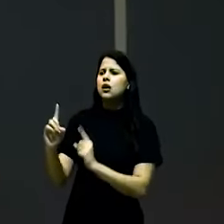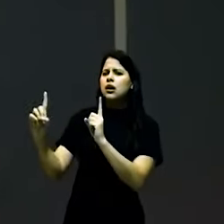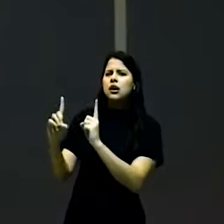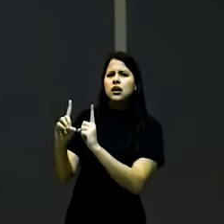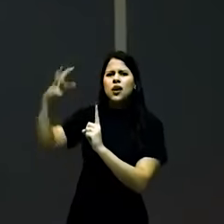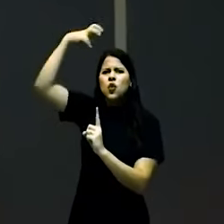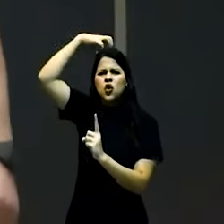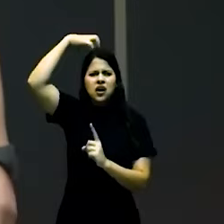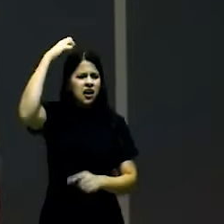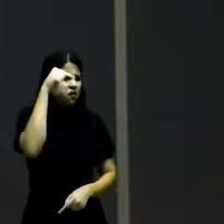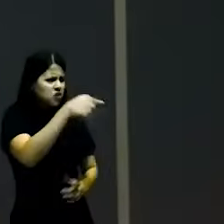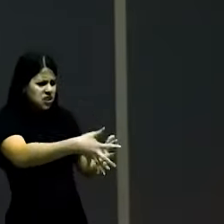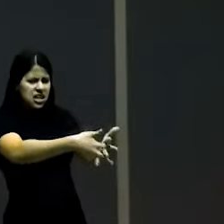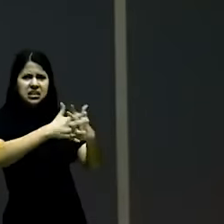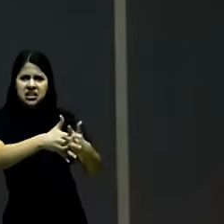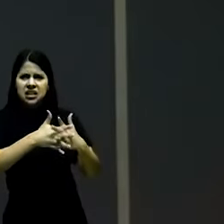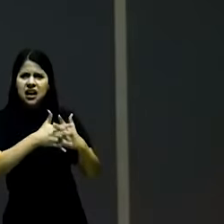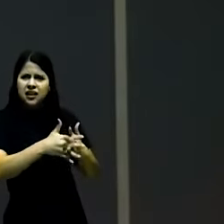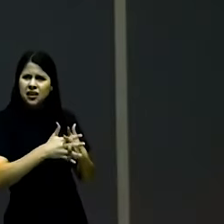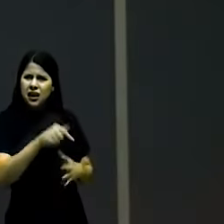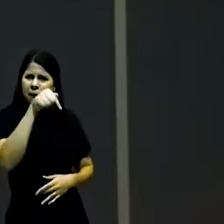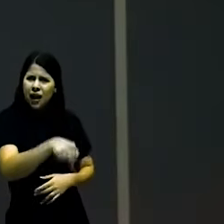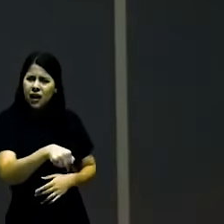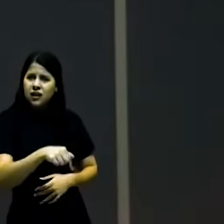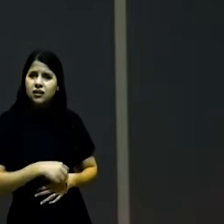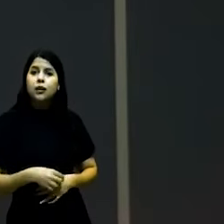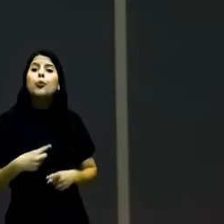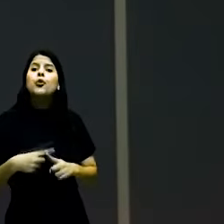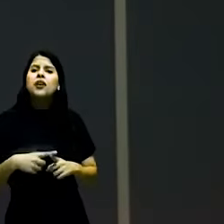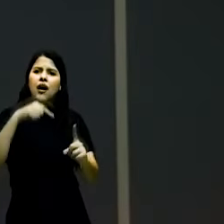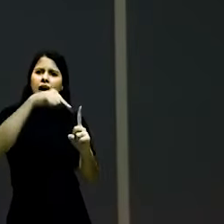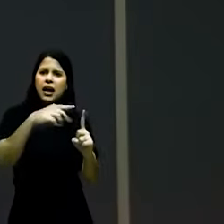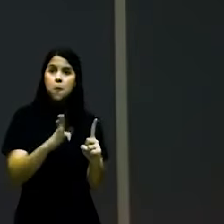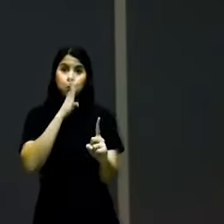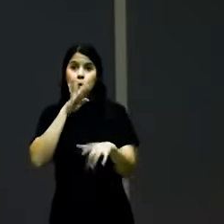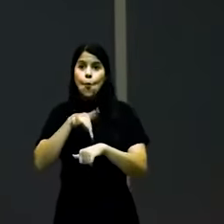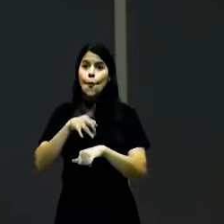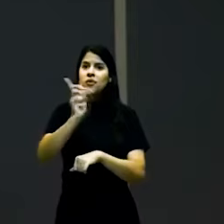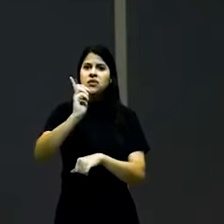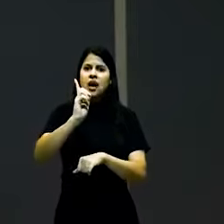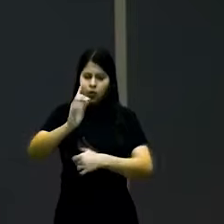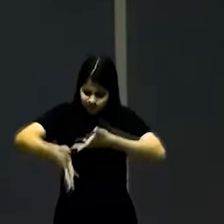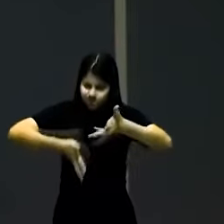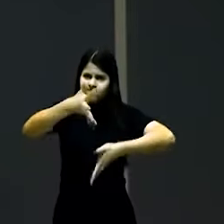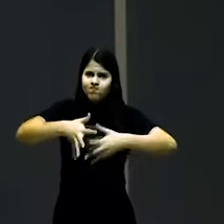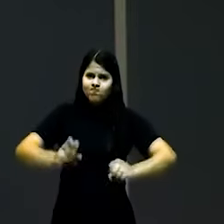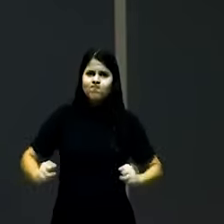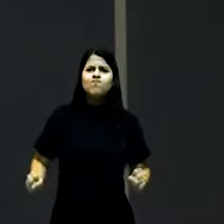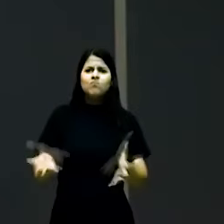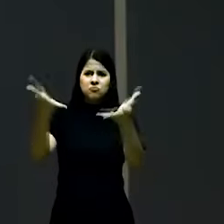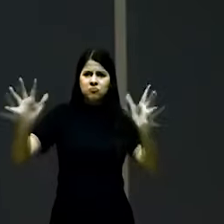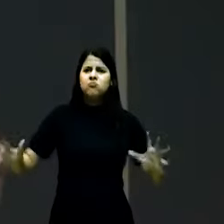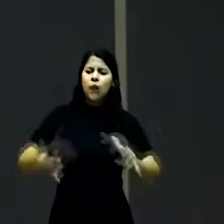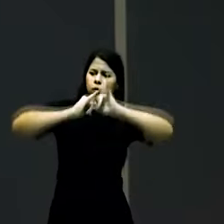Israel. Por quê? Porque Elias era a voz de Deus para aquele momento. E tem momento que a gente sai da direção de Deus,